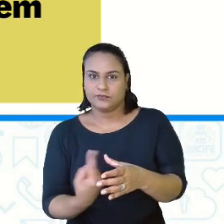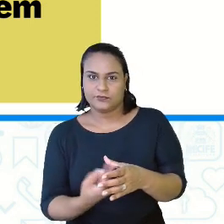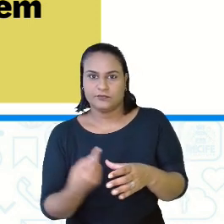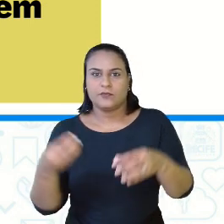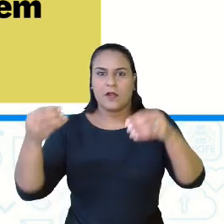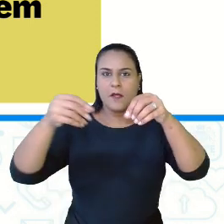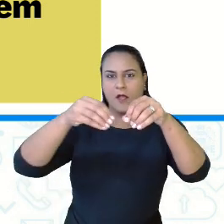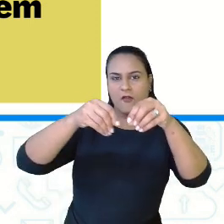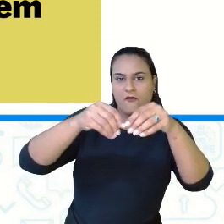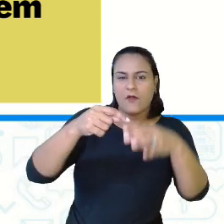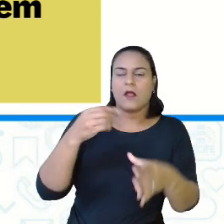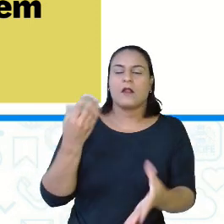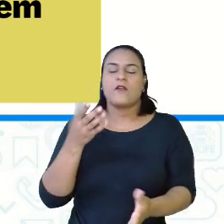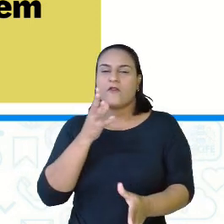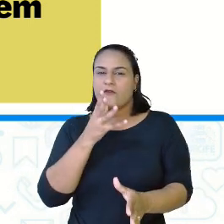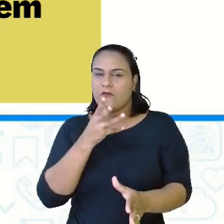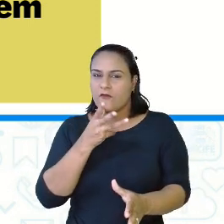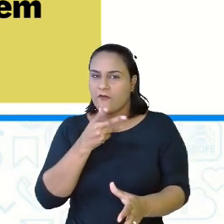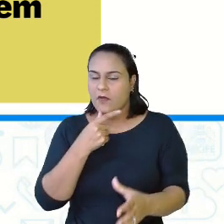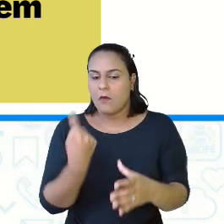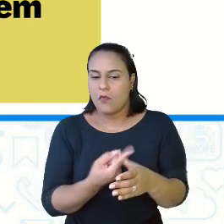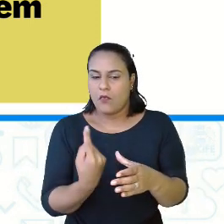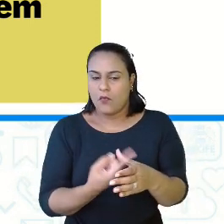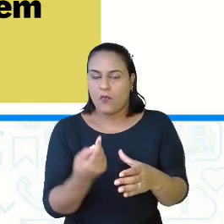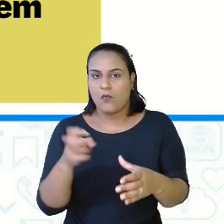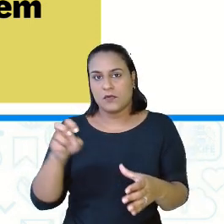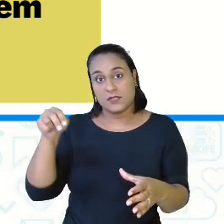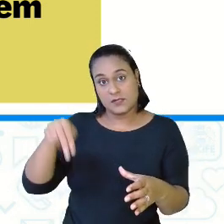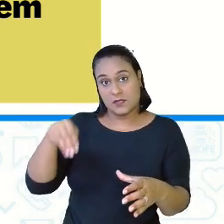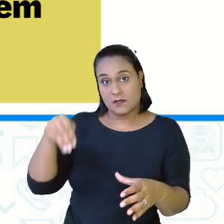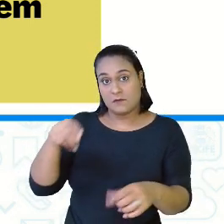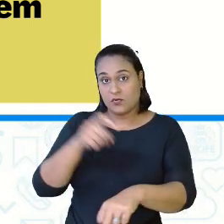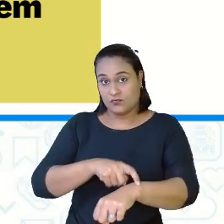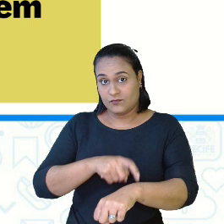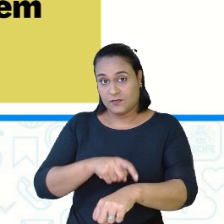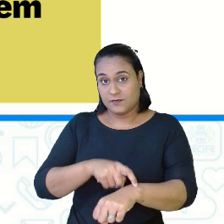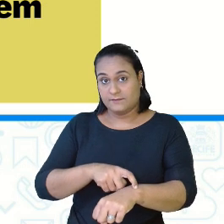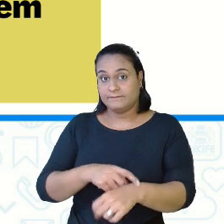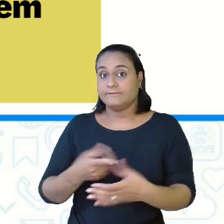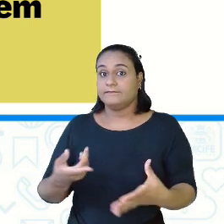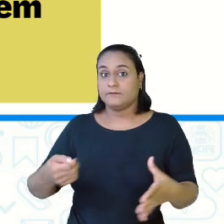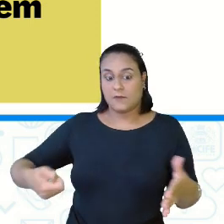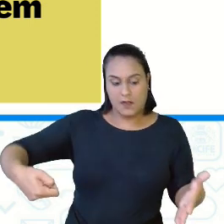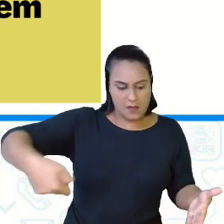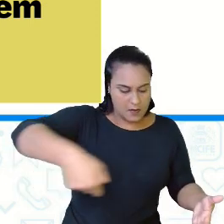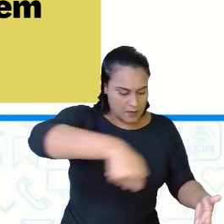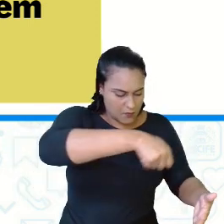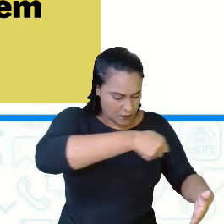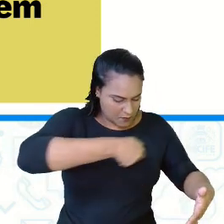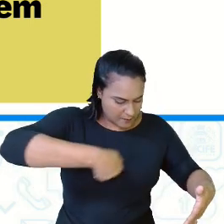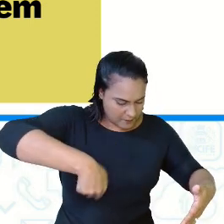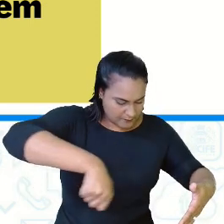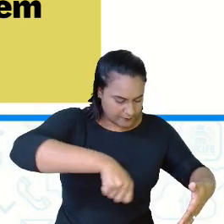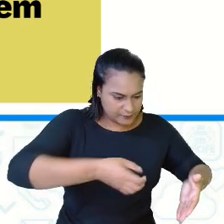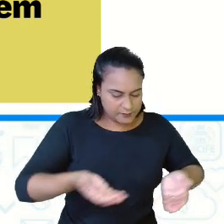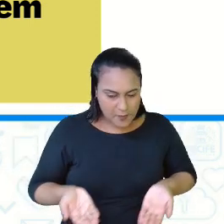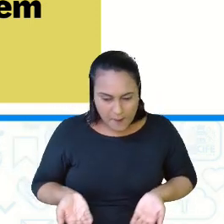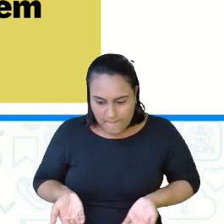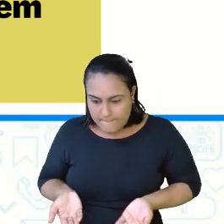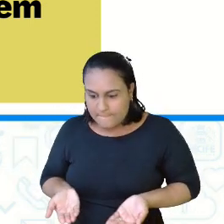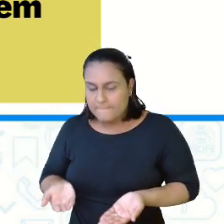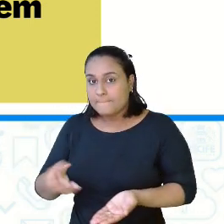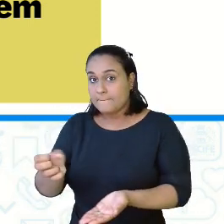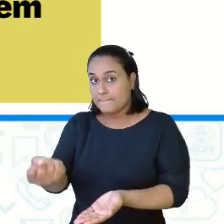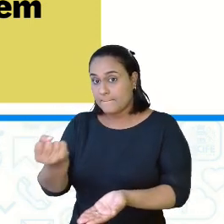trigo aos poucos. Bata por 5 minutos. Coloque a massa em uma forma untada e asse em forno